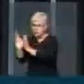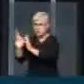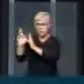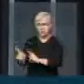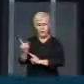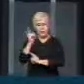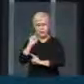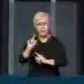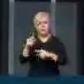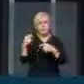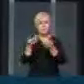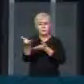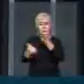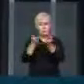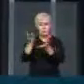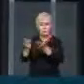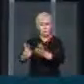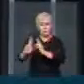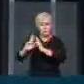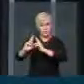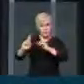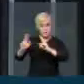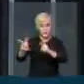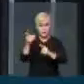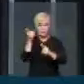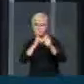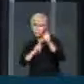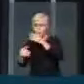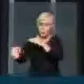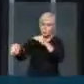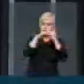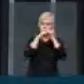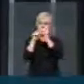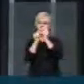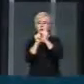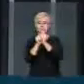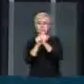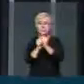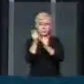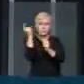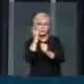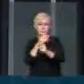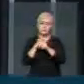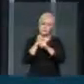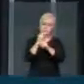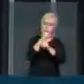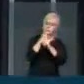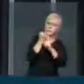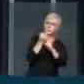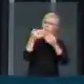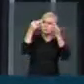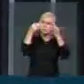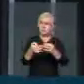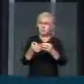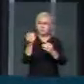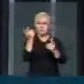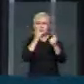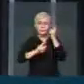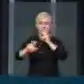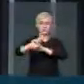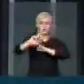tratar de forma desigual para atingir a equidade e termos uma sociedade onde as desigualdades possam ser superadas.